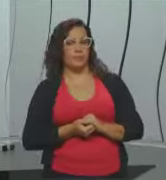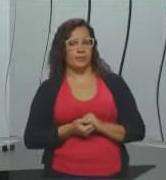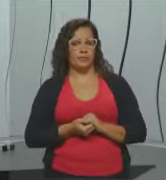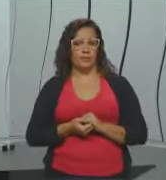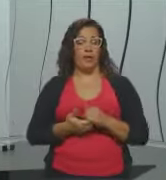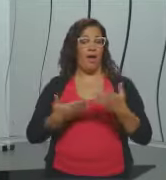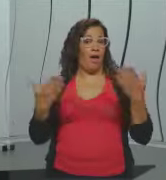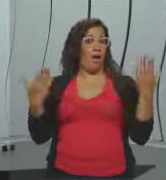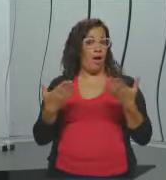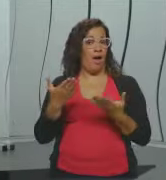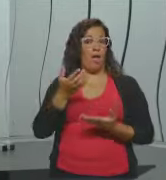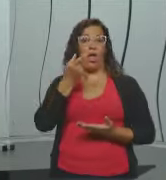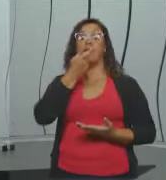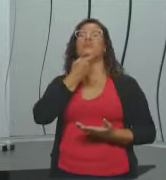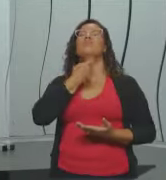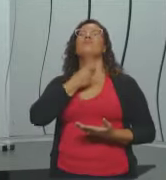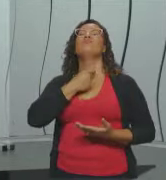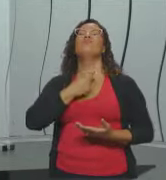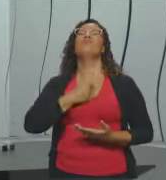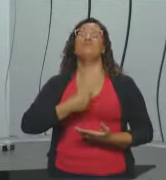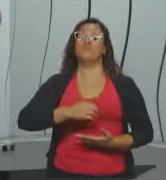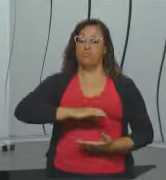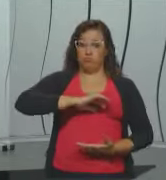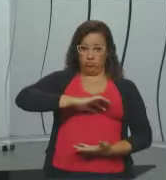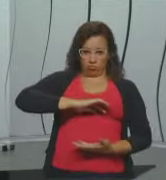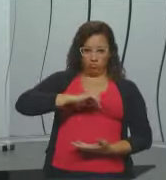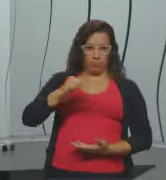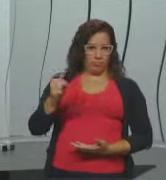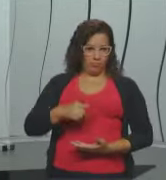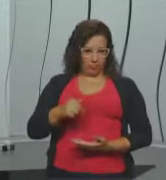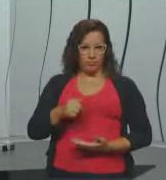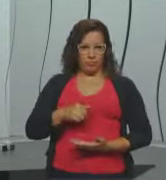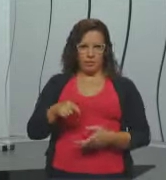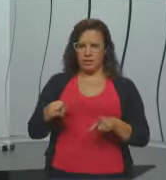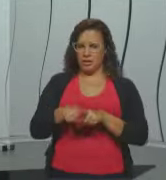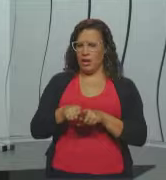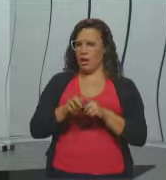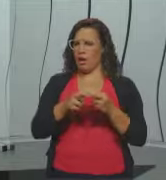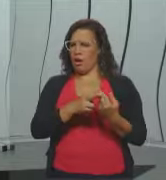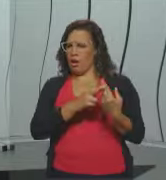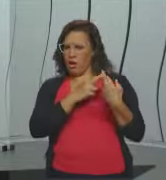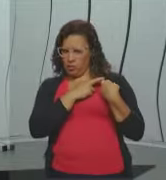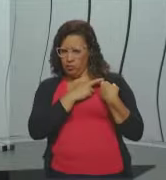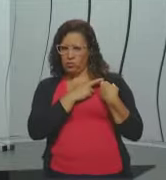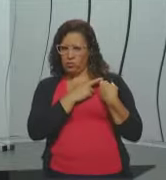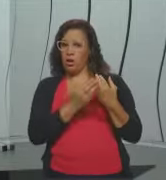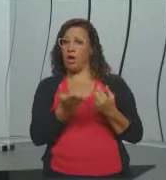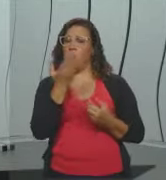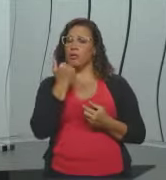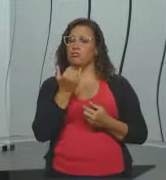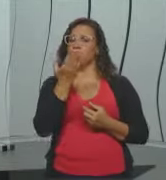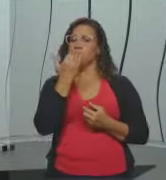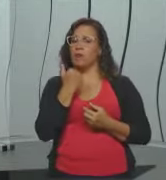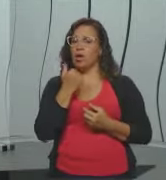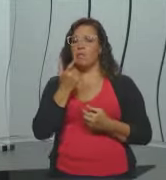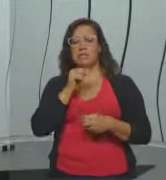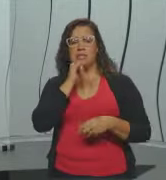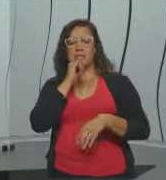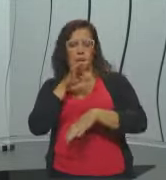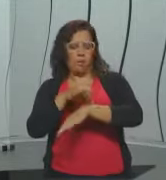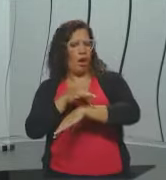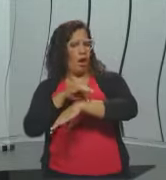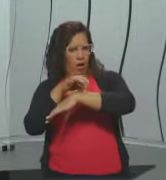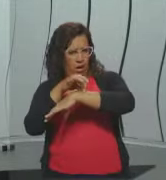E agora no estômago você tem a pepsina mais ativa, que é responsável por digestão de proteínas. Carne, por exemplo,